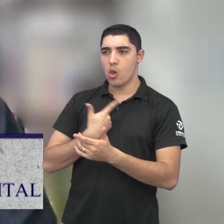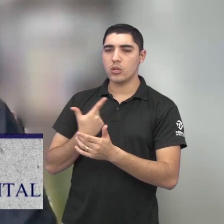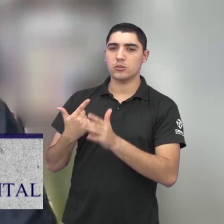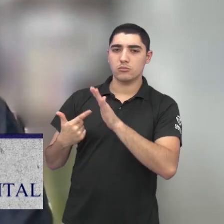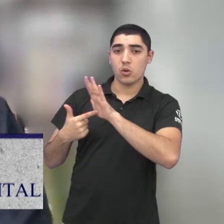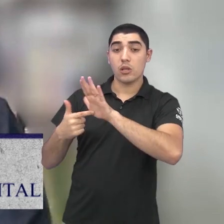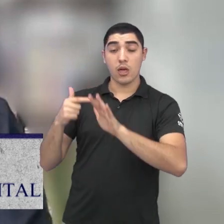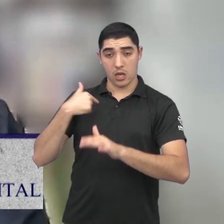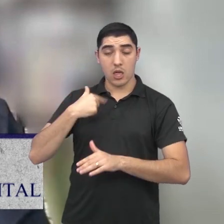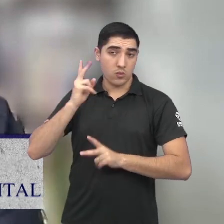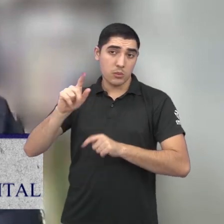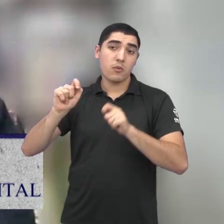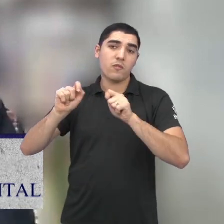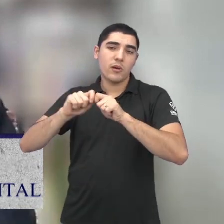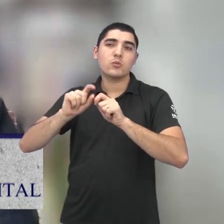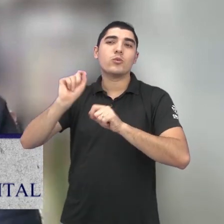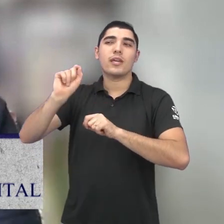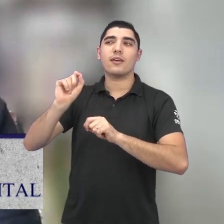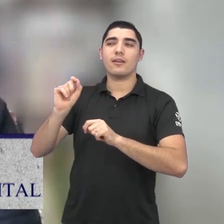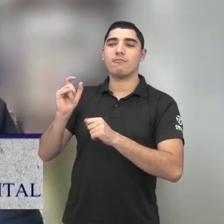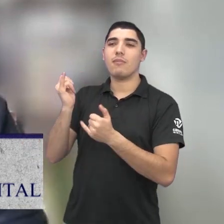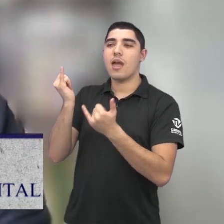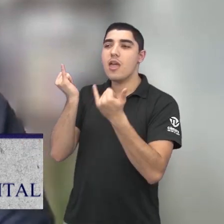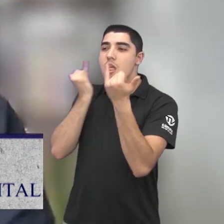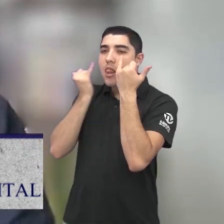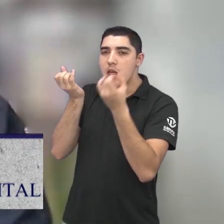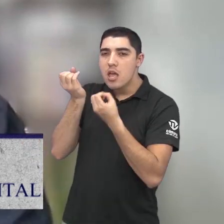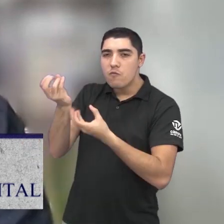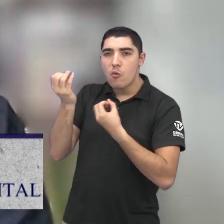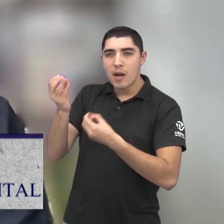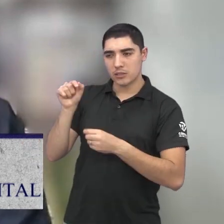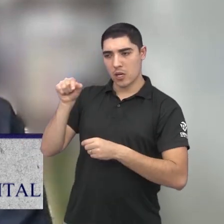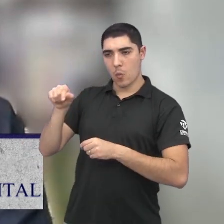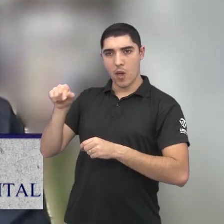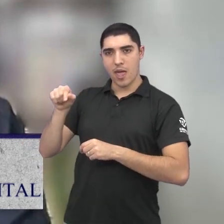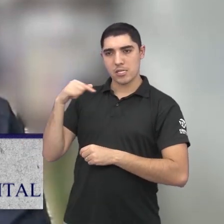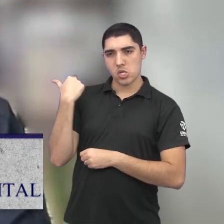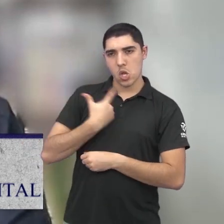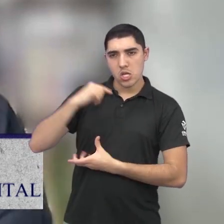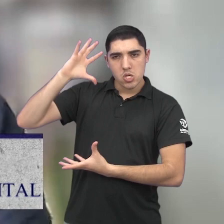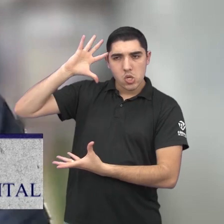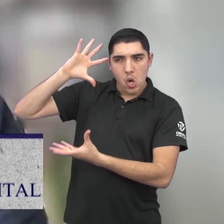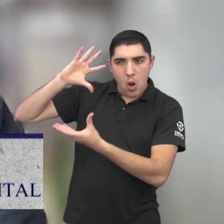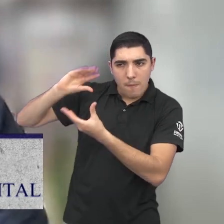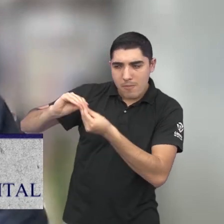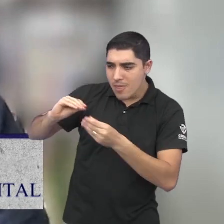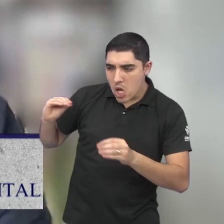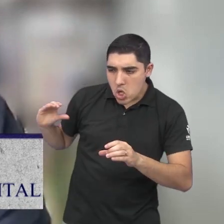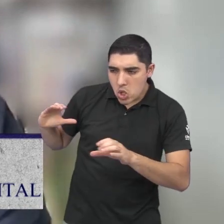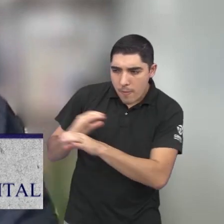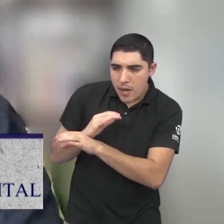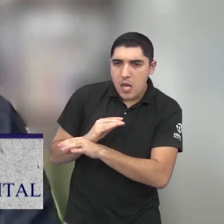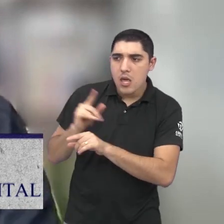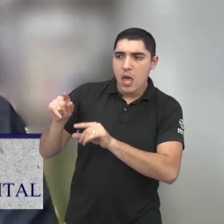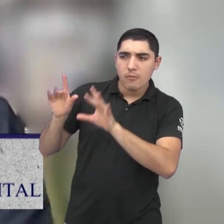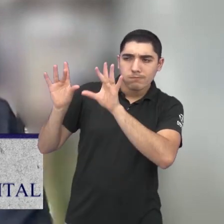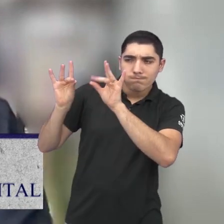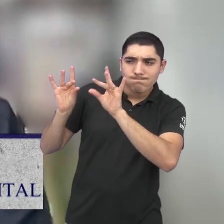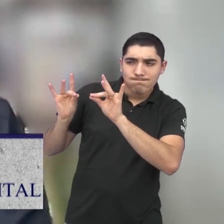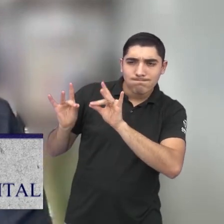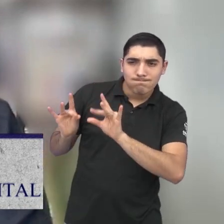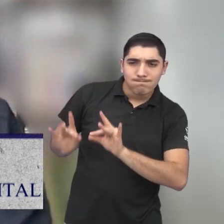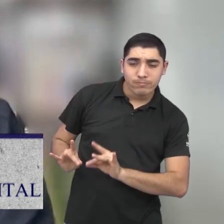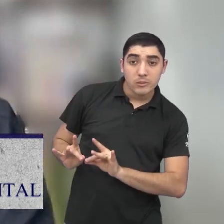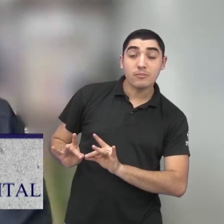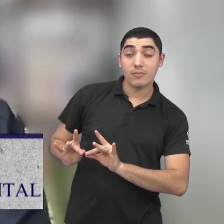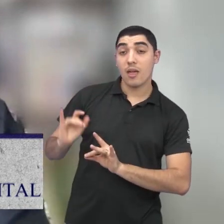faço bastante, que chama arquitetura da informação, né, que é a gente compreender como as